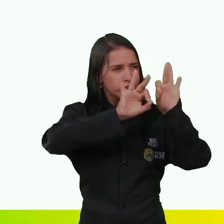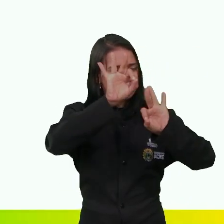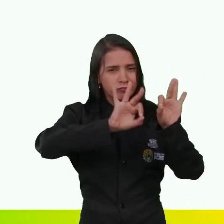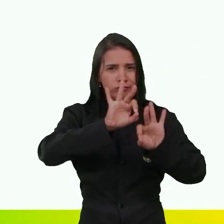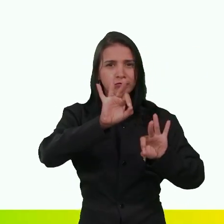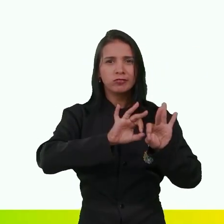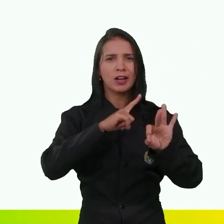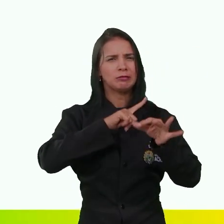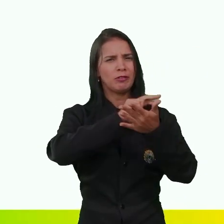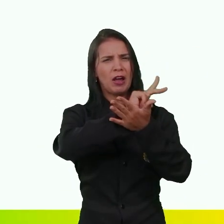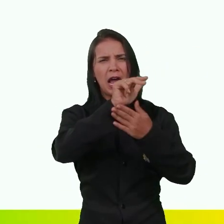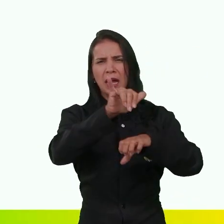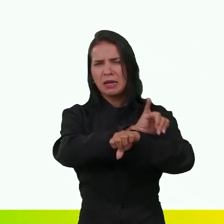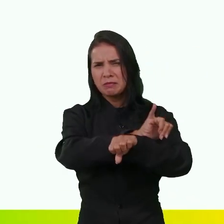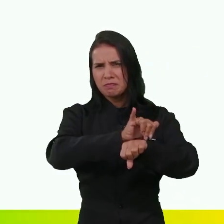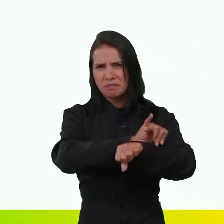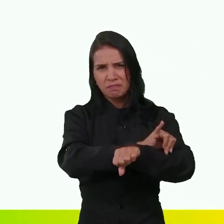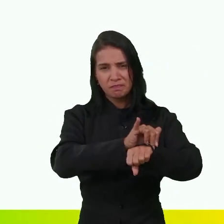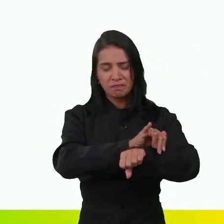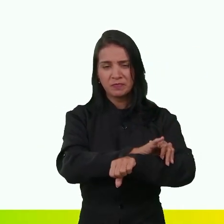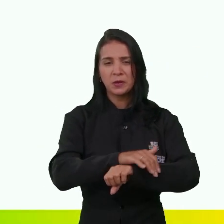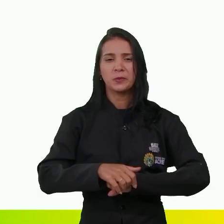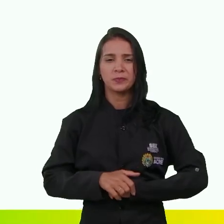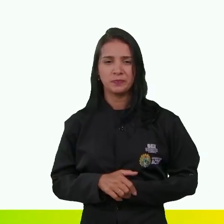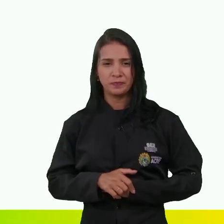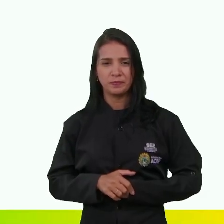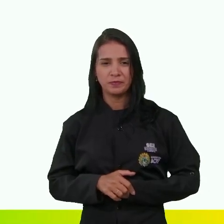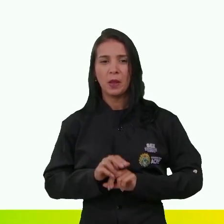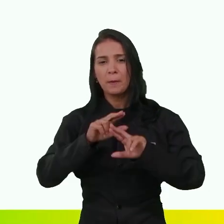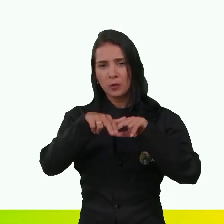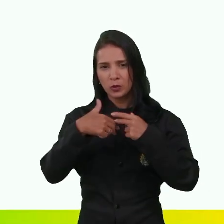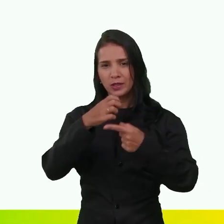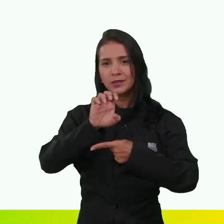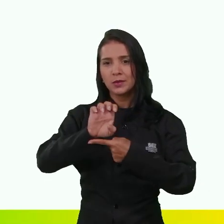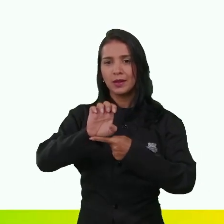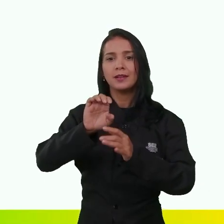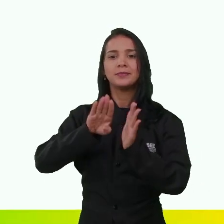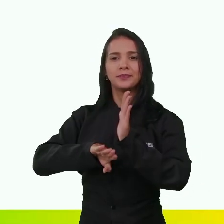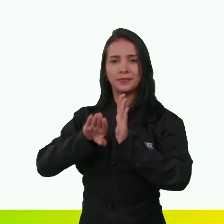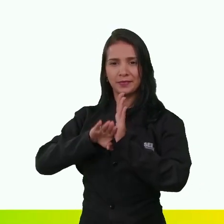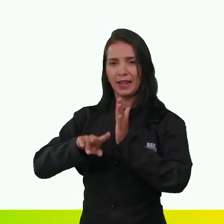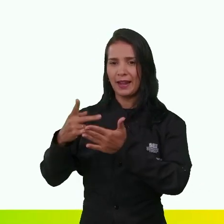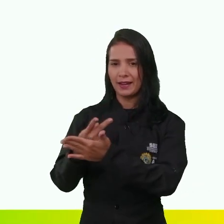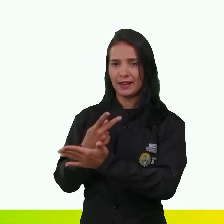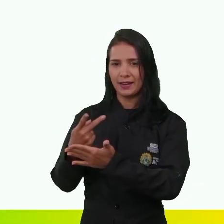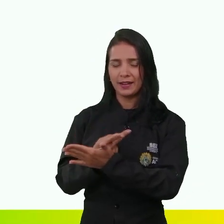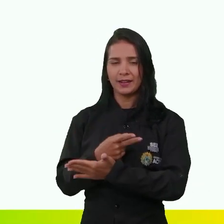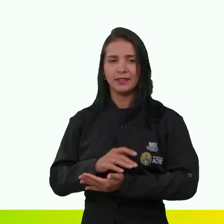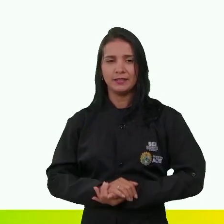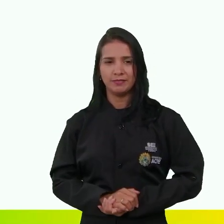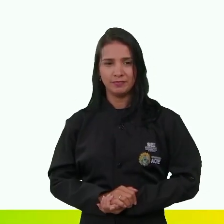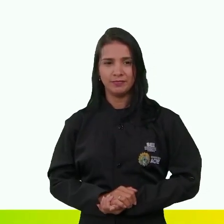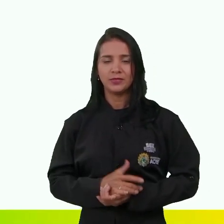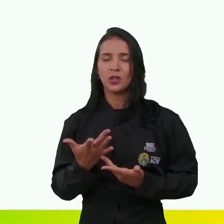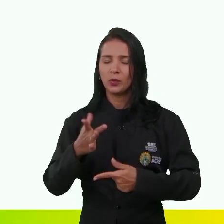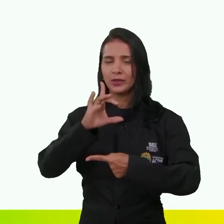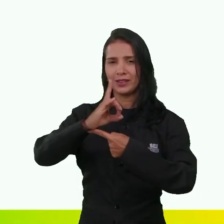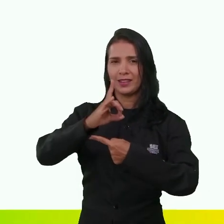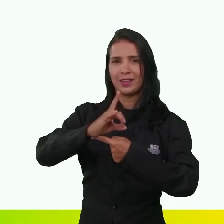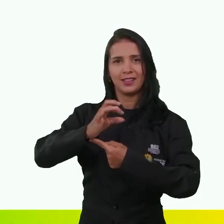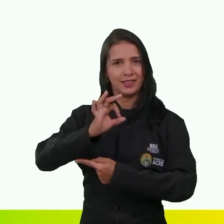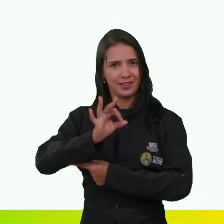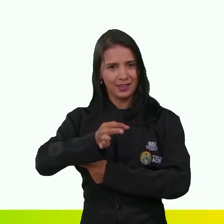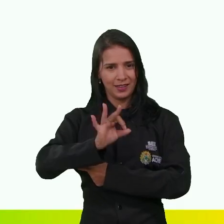e outros recursos. Então, também a letra E estaria descartada, oficializando o nosso gabarito